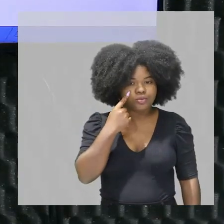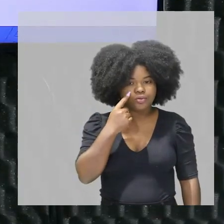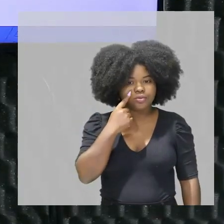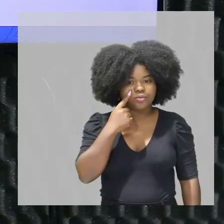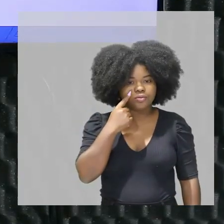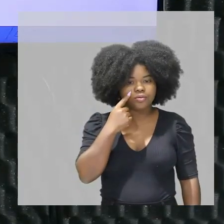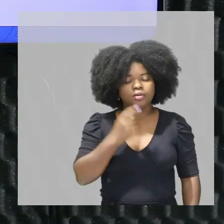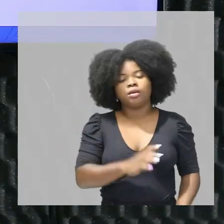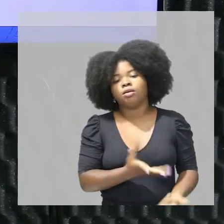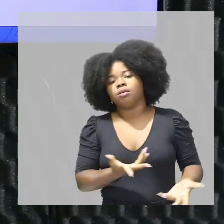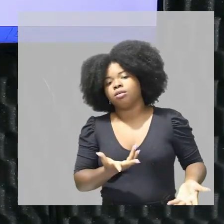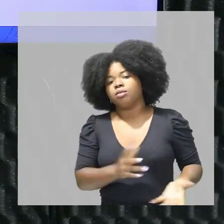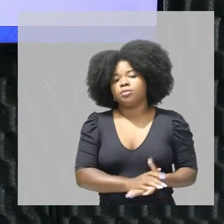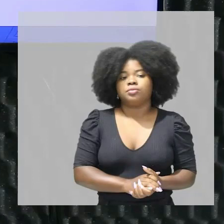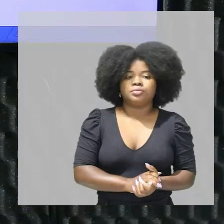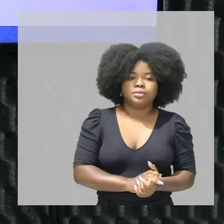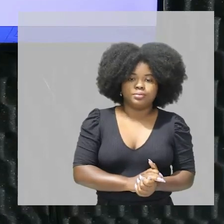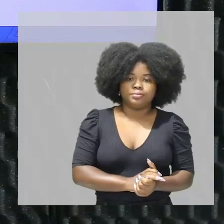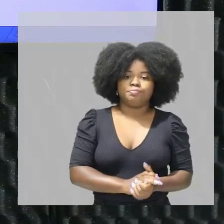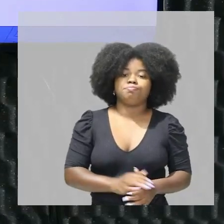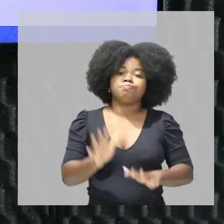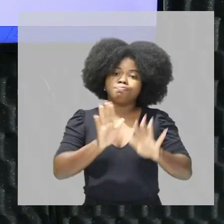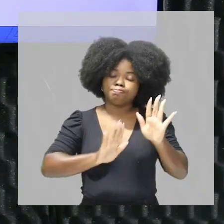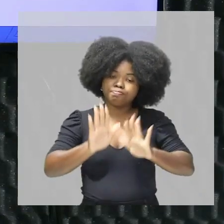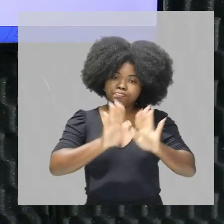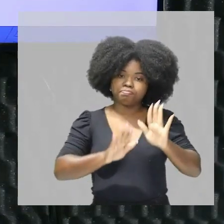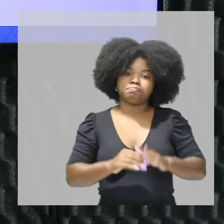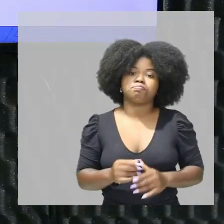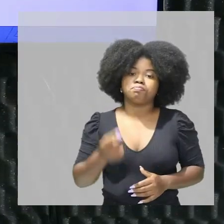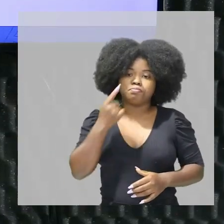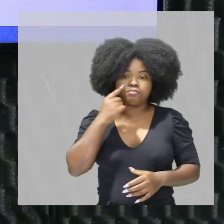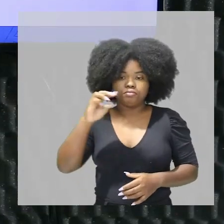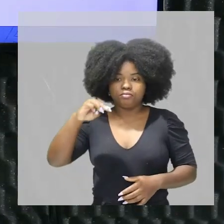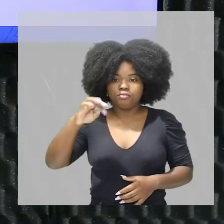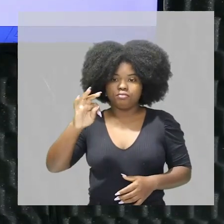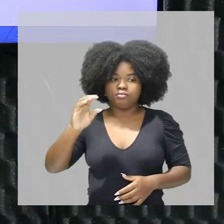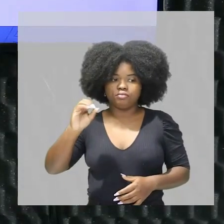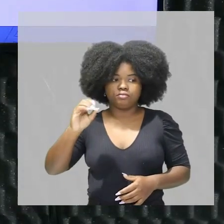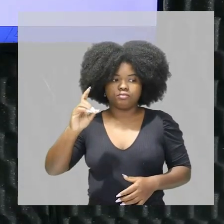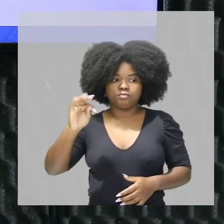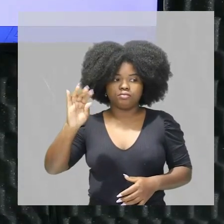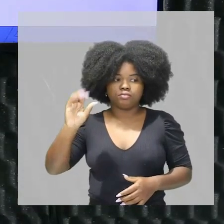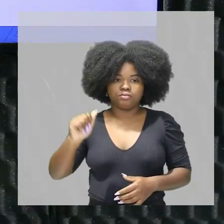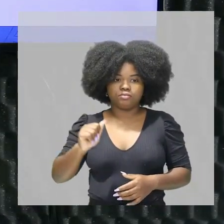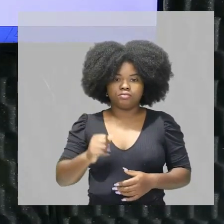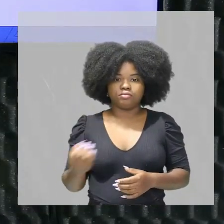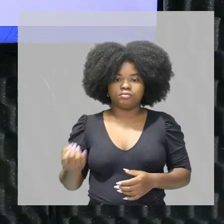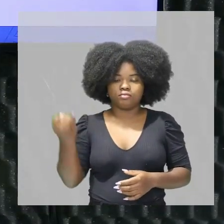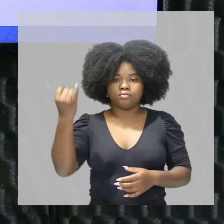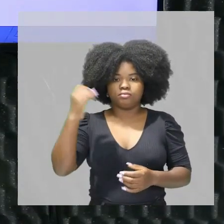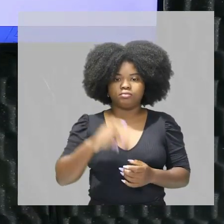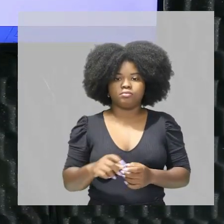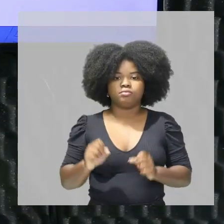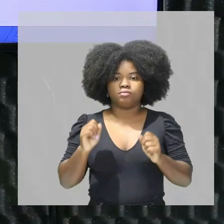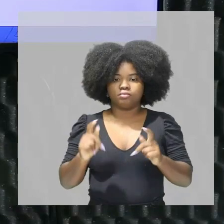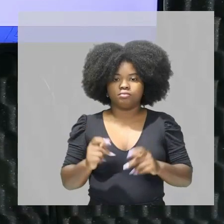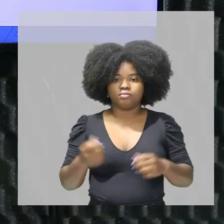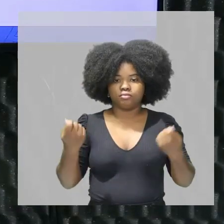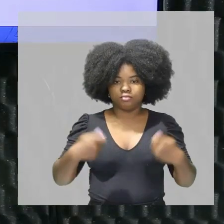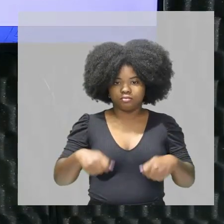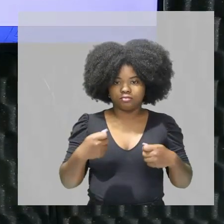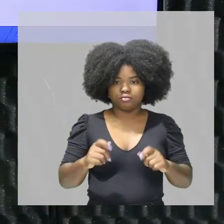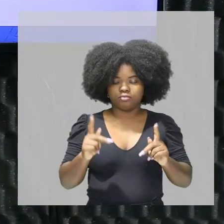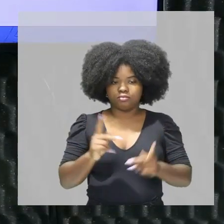Então tome muito cuidado com isso a dúvida metodica ela é importantíssima Ela é fundamental e ela é necessária